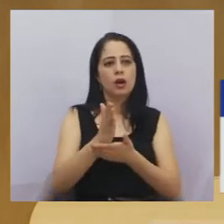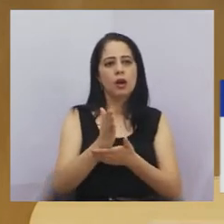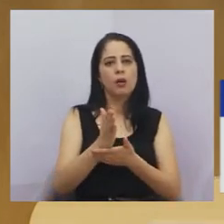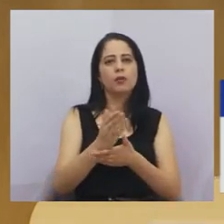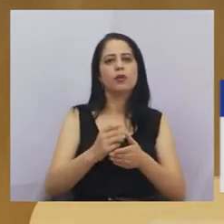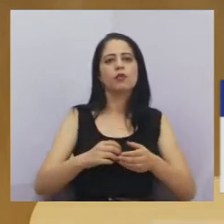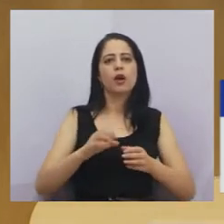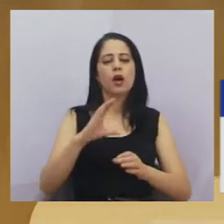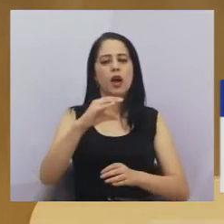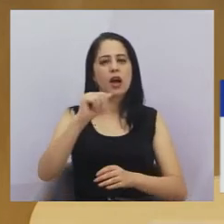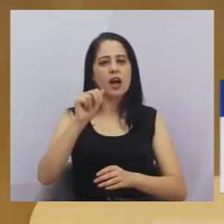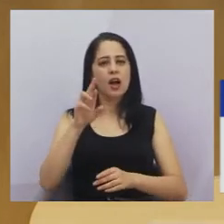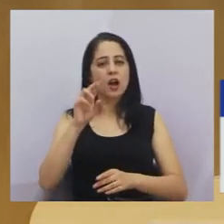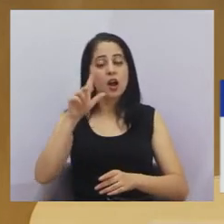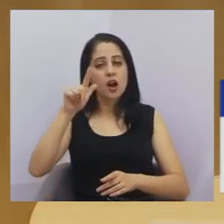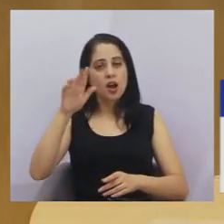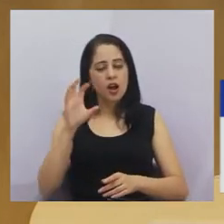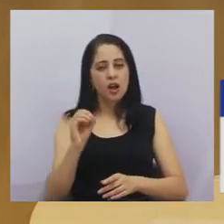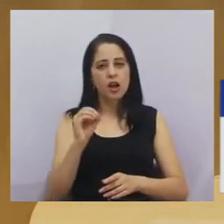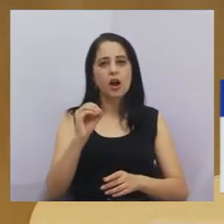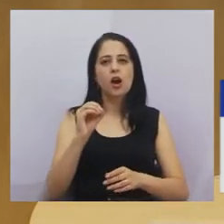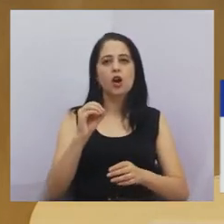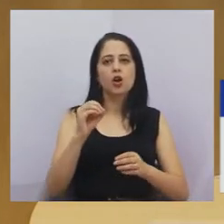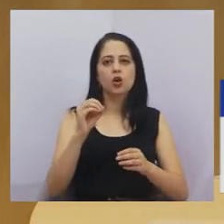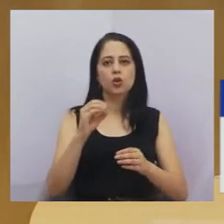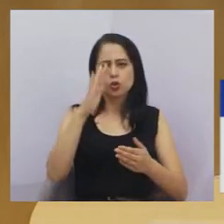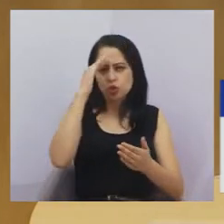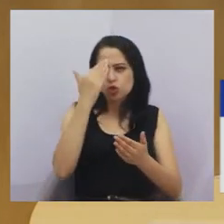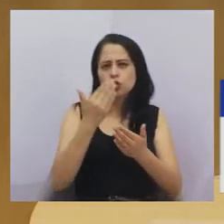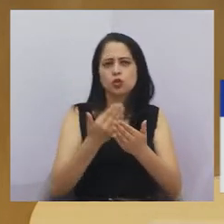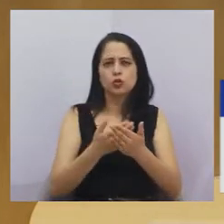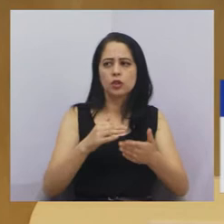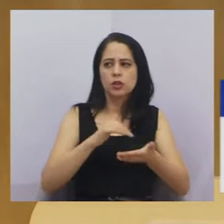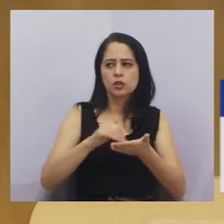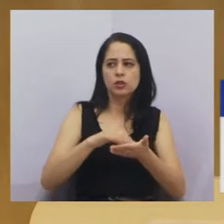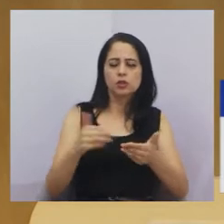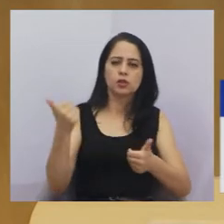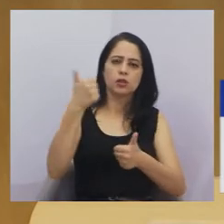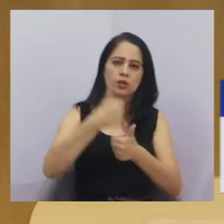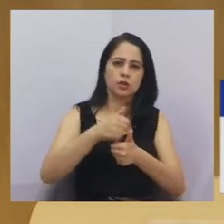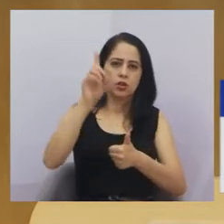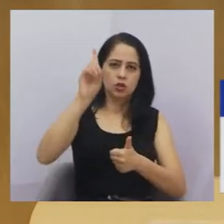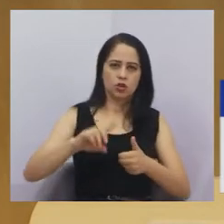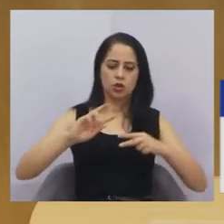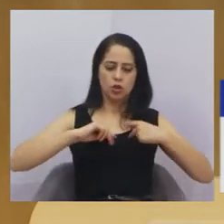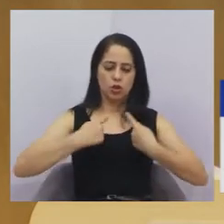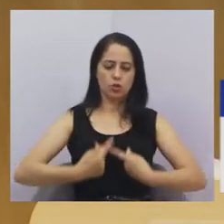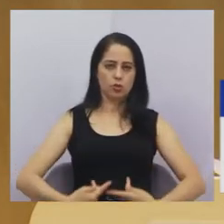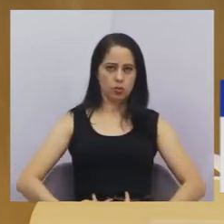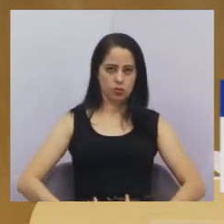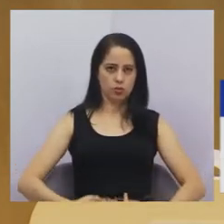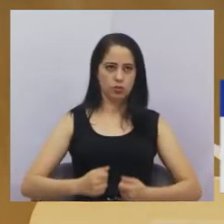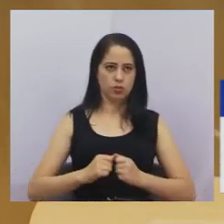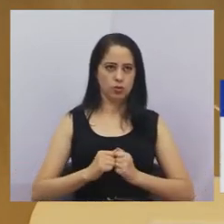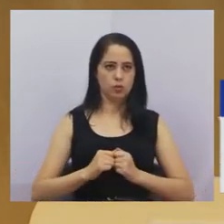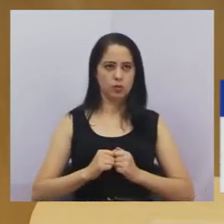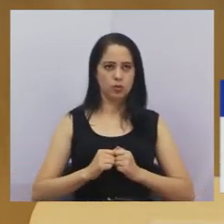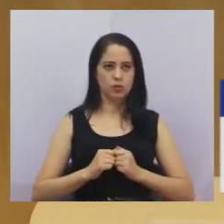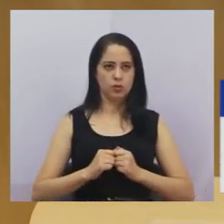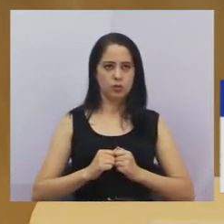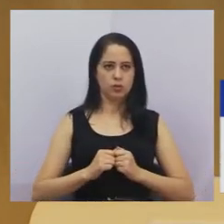em comissão e confiança na Subsecretaria da Igualdade e Direitos Humanos na forma